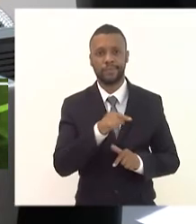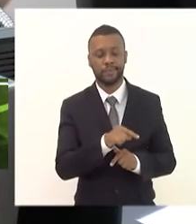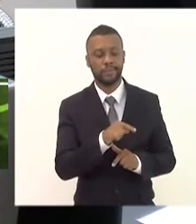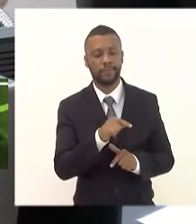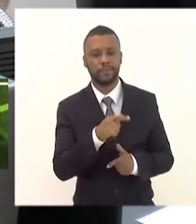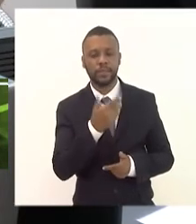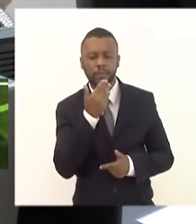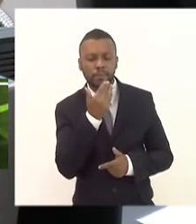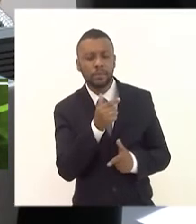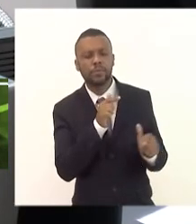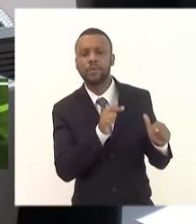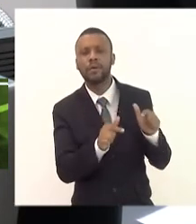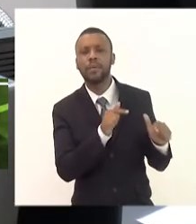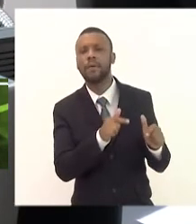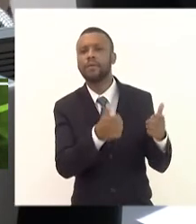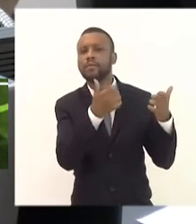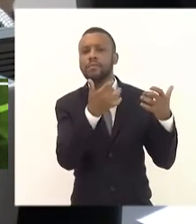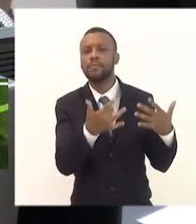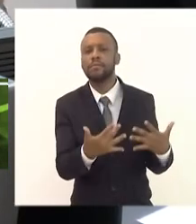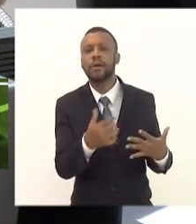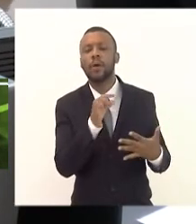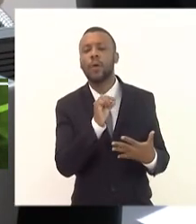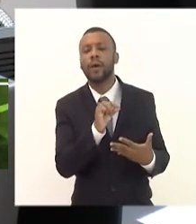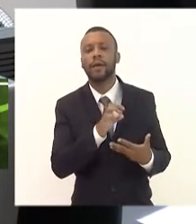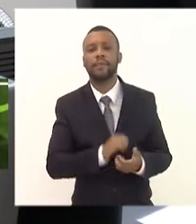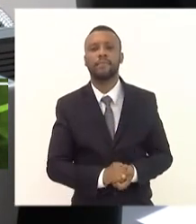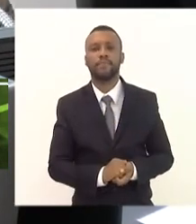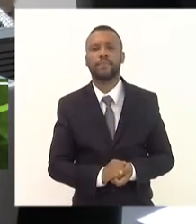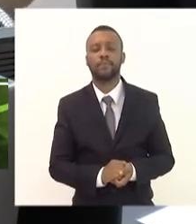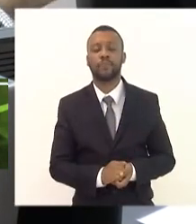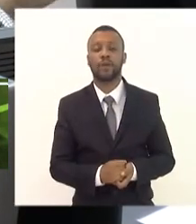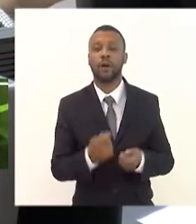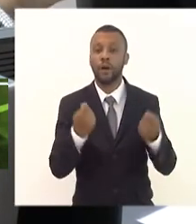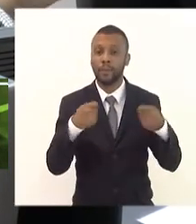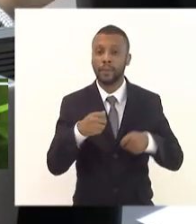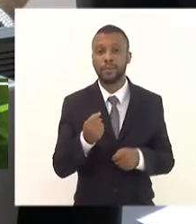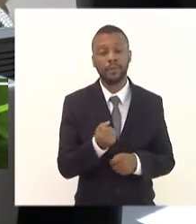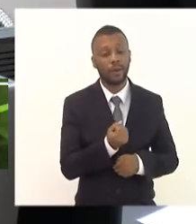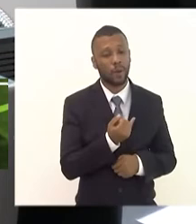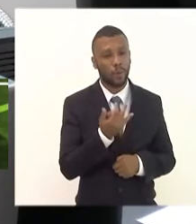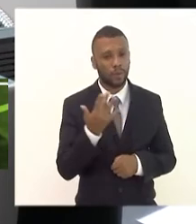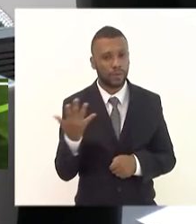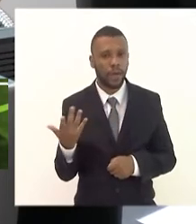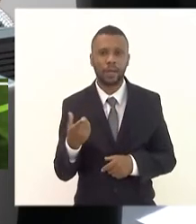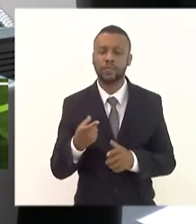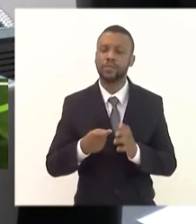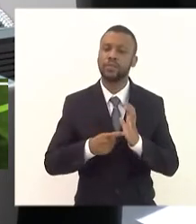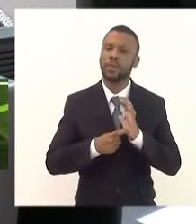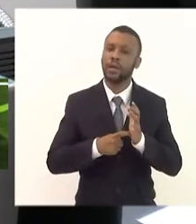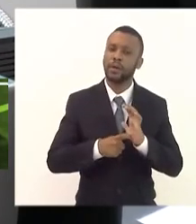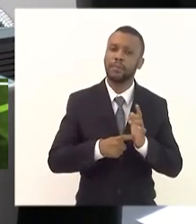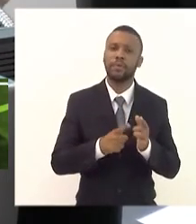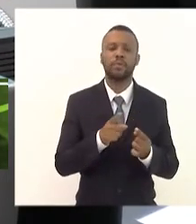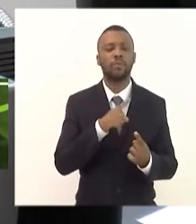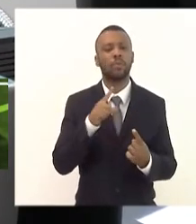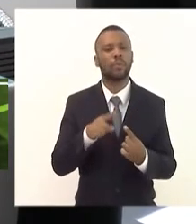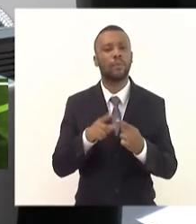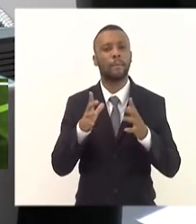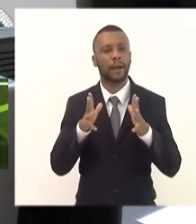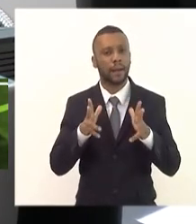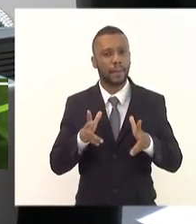dizer, aloque tantos equipamentos para fazer a